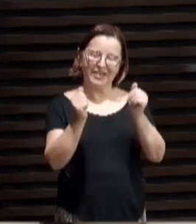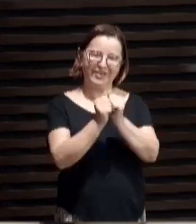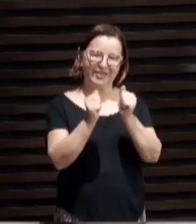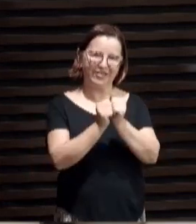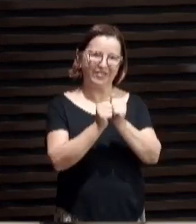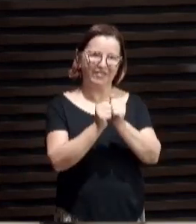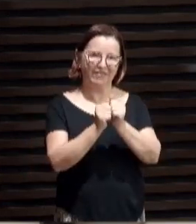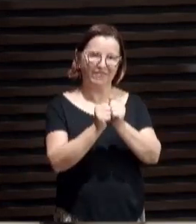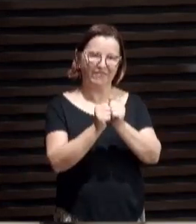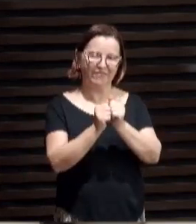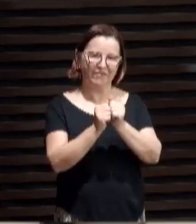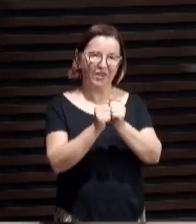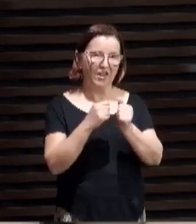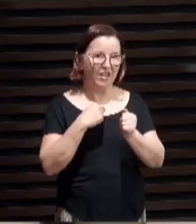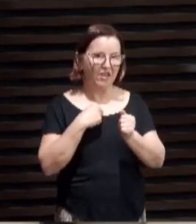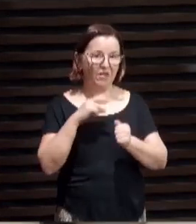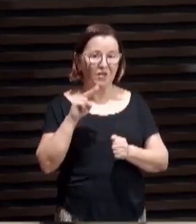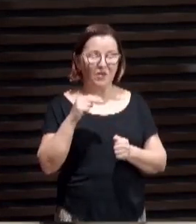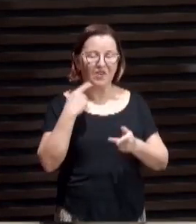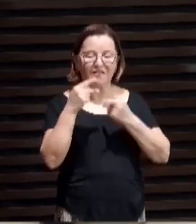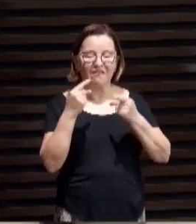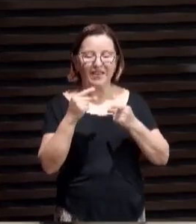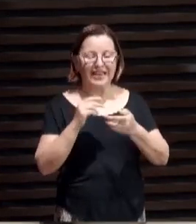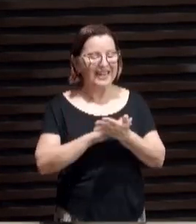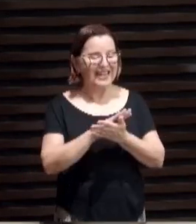e nada disse em oculto.